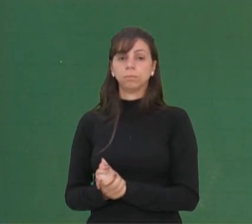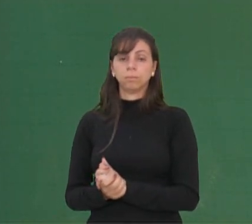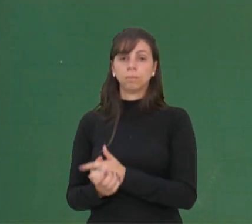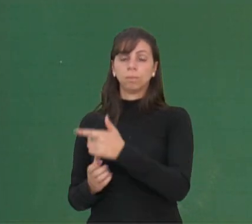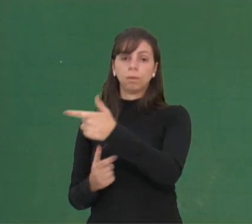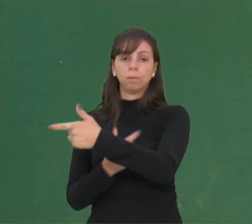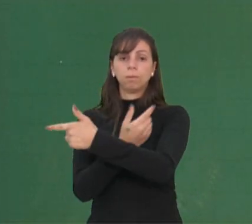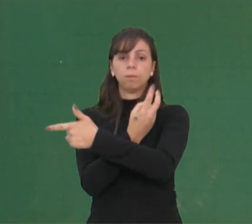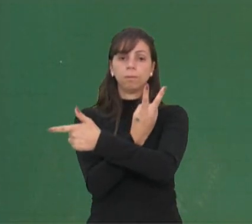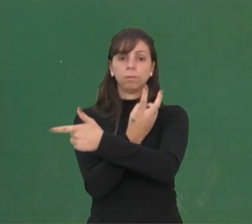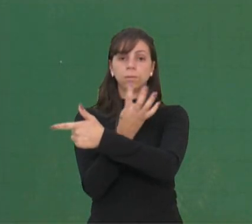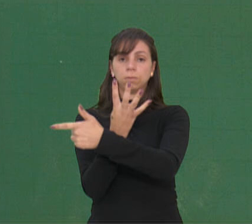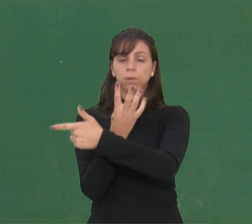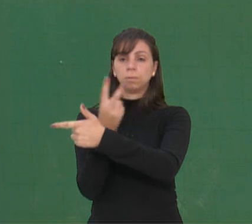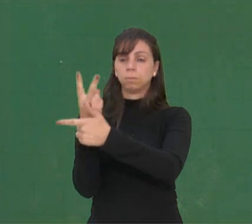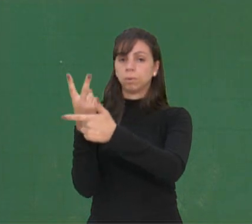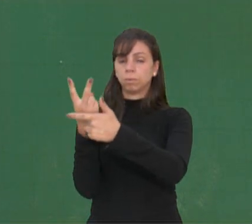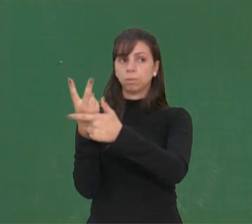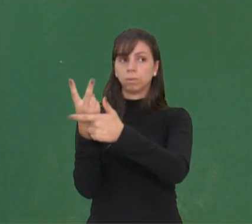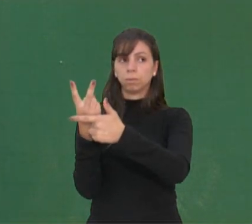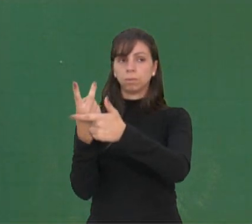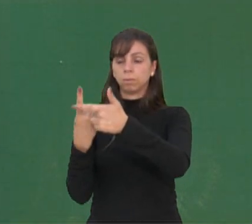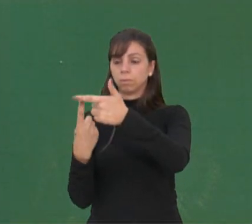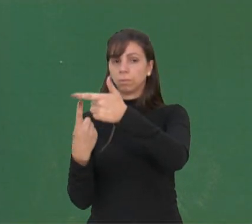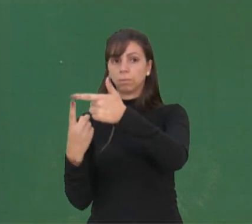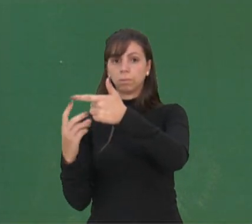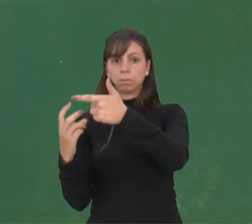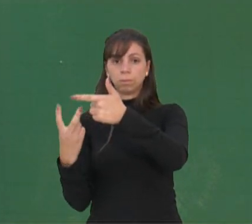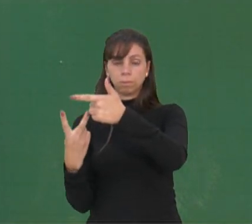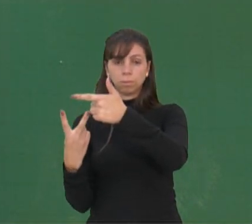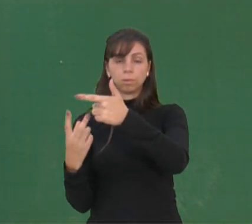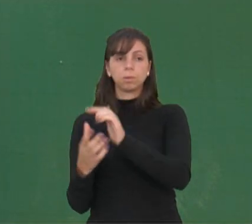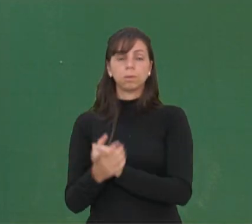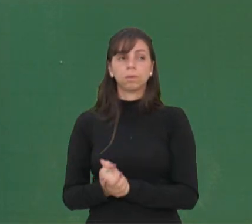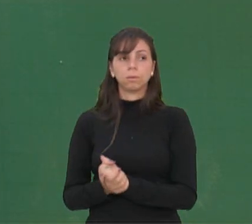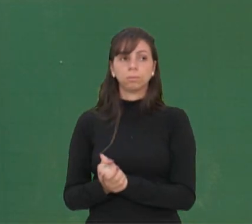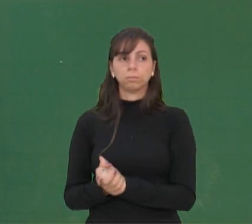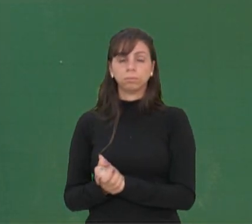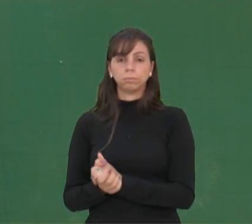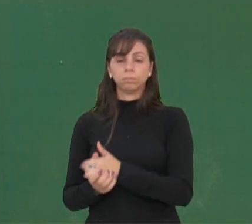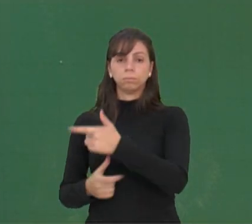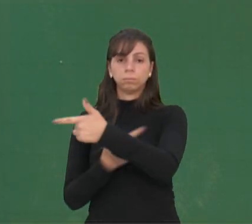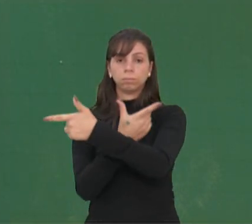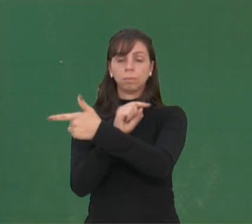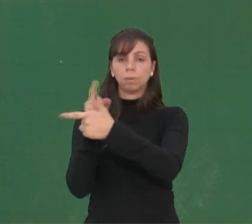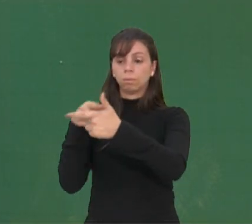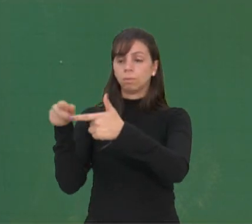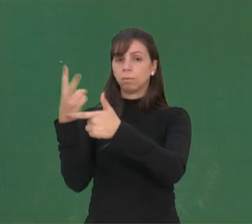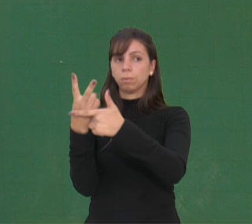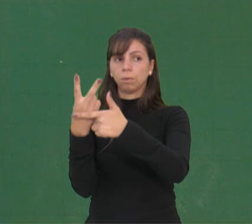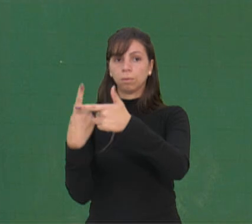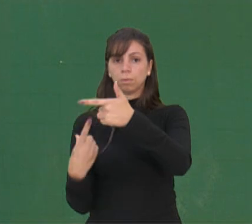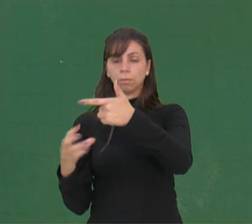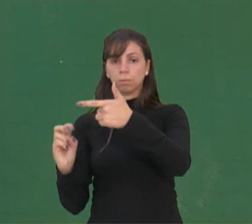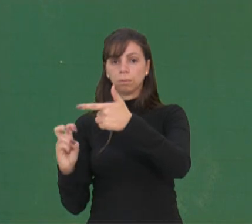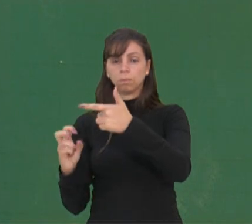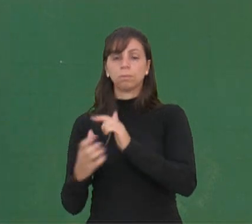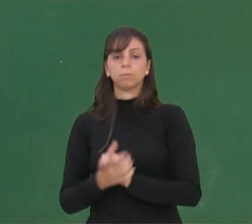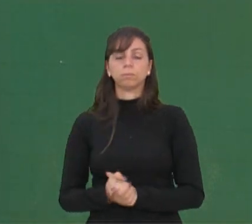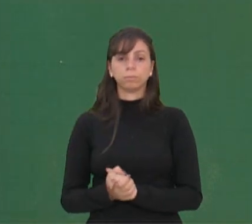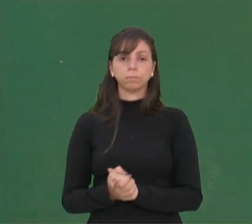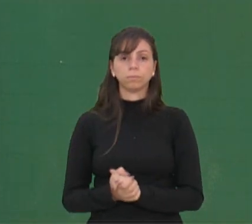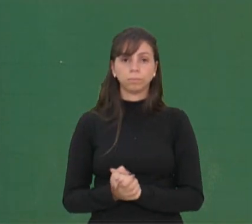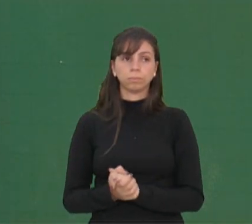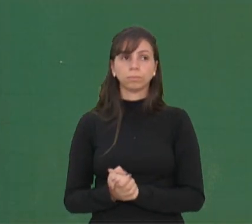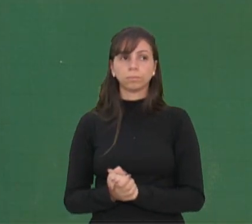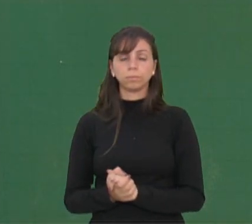10 por 2 dá 5. Está aqui a minha fração irredutível. 2,4 é igual a 12 sobre 5. Se você